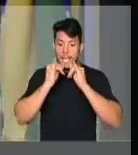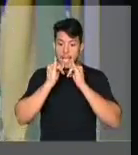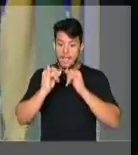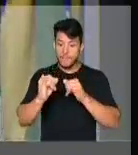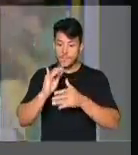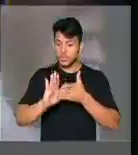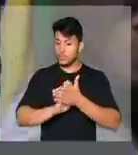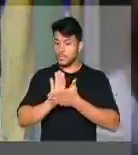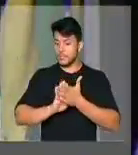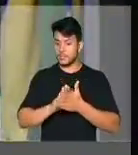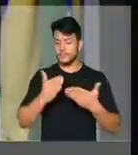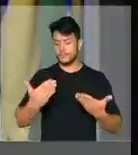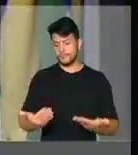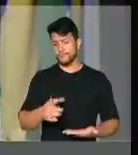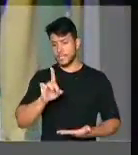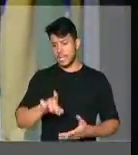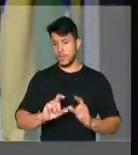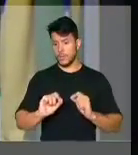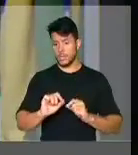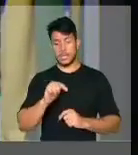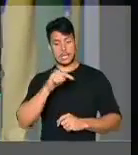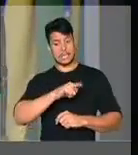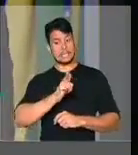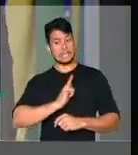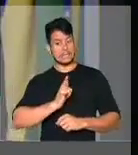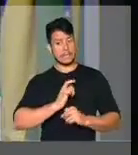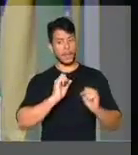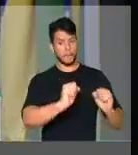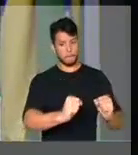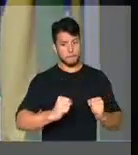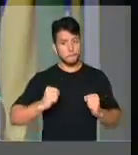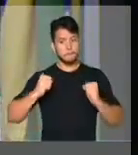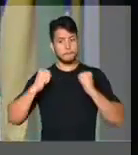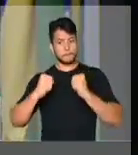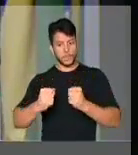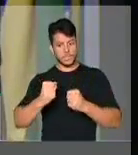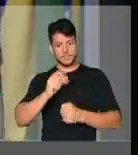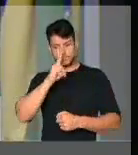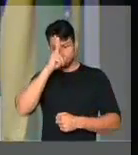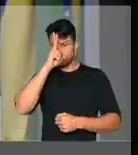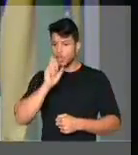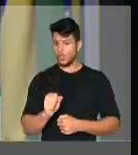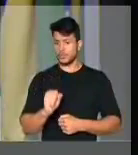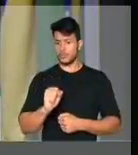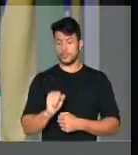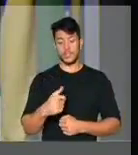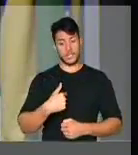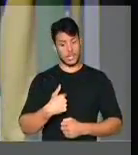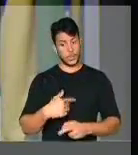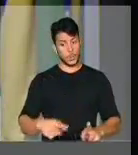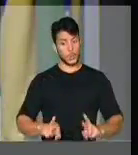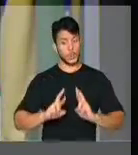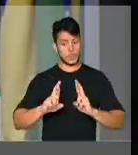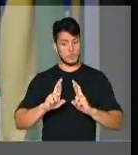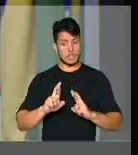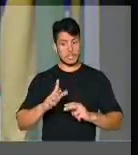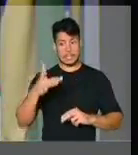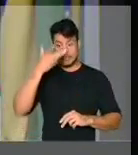notificado. Isso mostra o poder que ele tem perante o Poder Judiciário. Eu espero